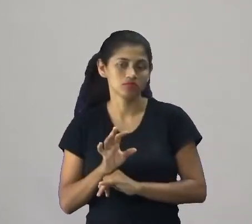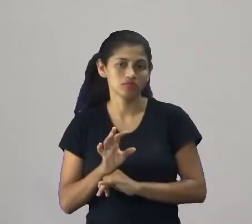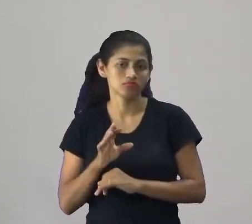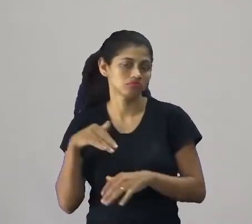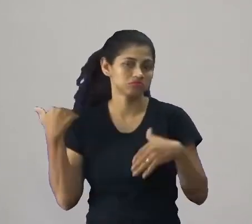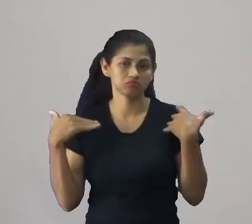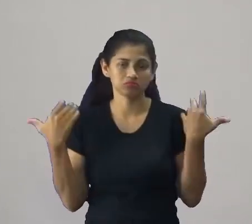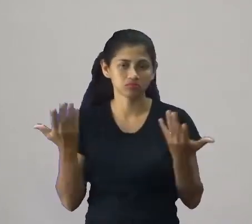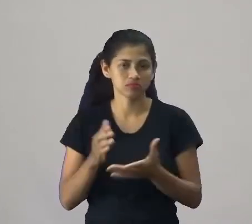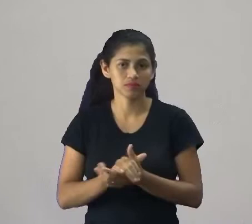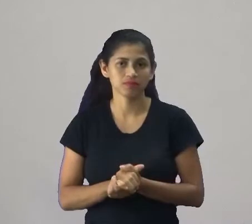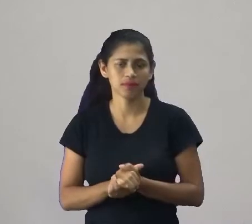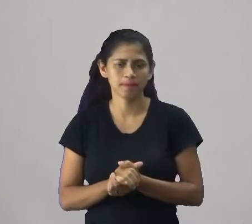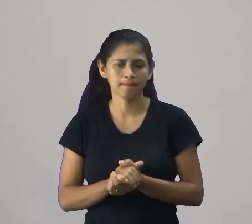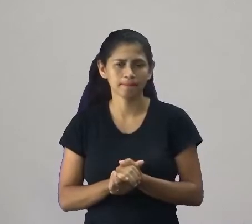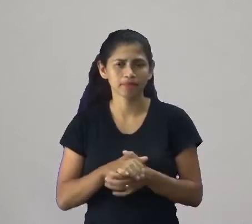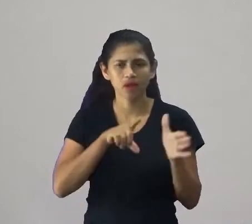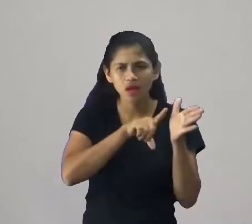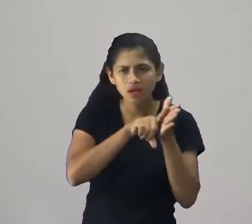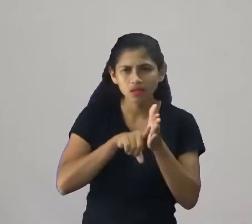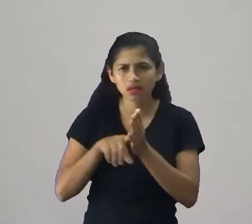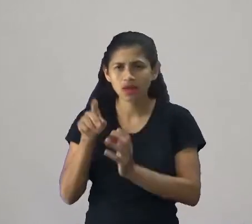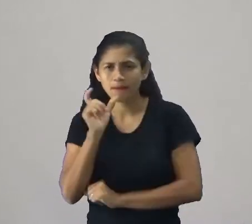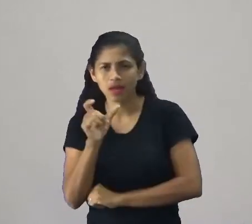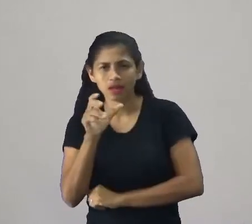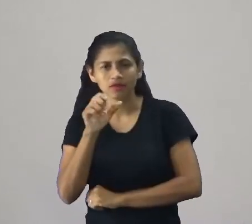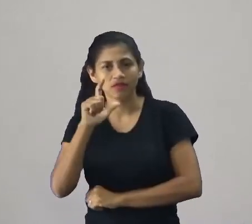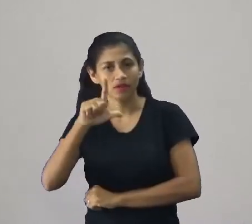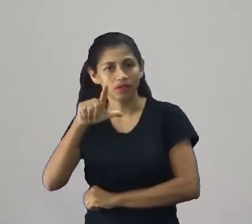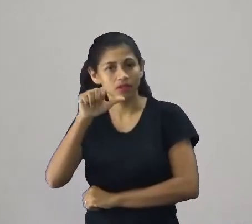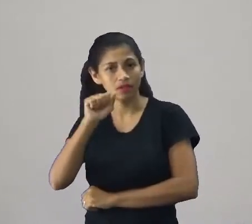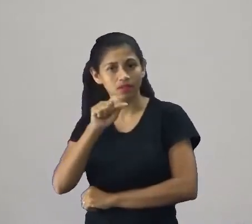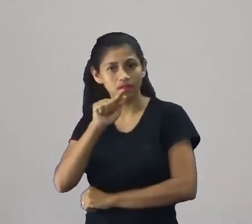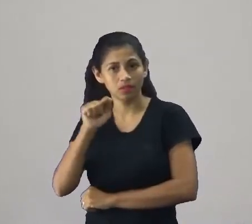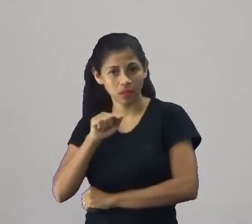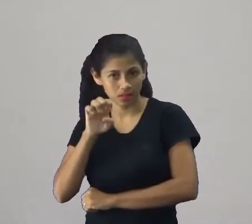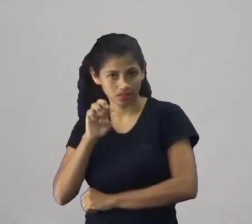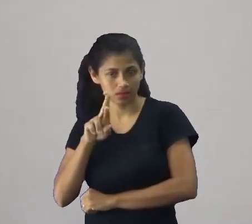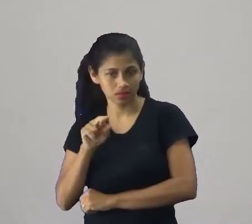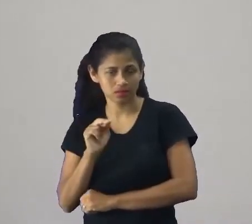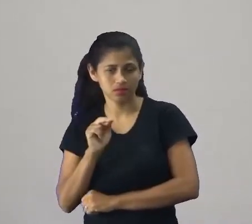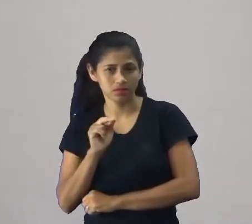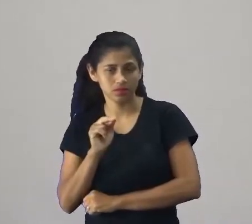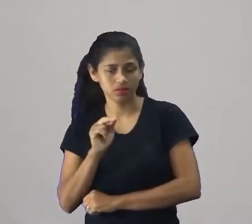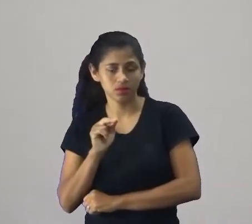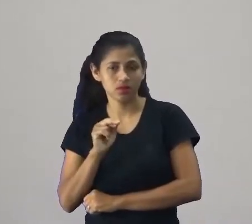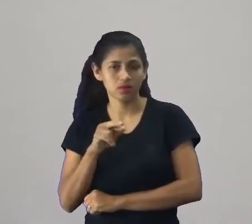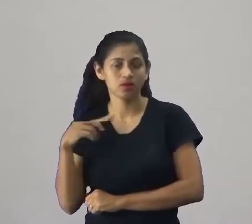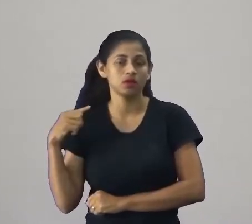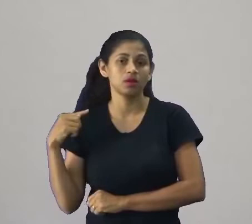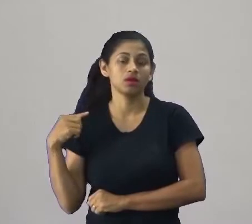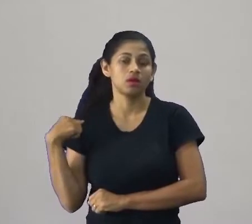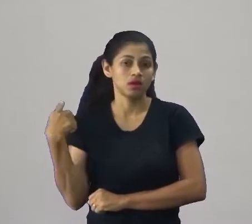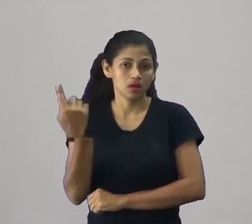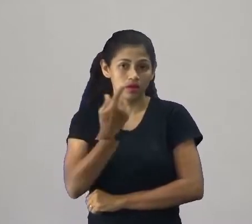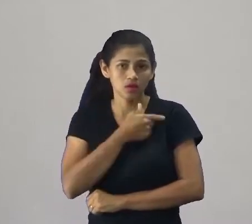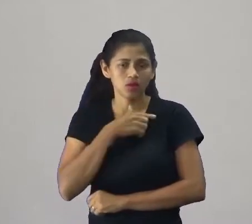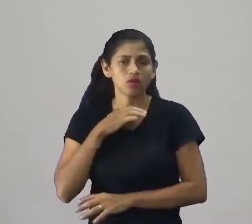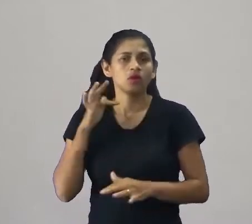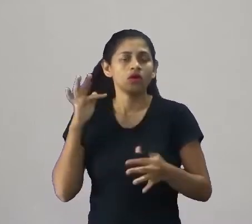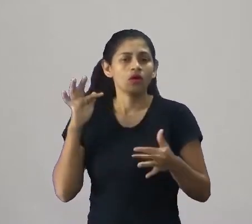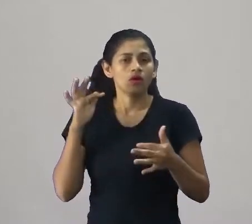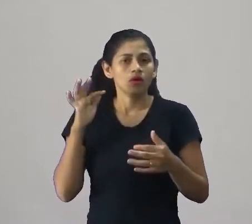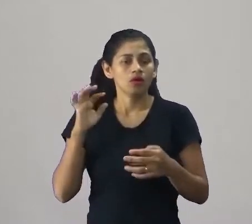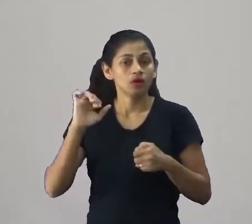descontração. Quando a gente analisa a palavra efetivamente lazer, é algo que a gente faz totalmente à parte de